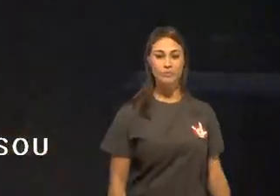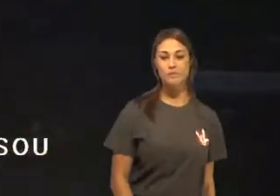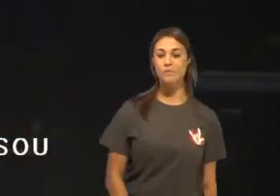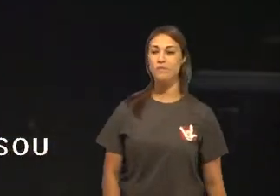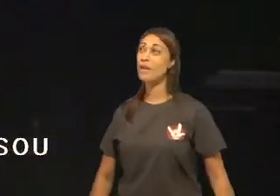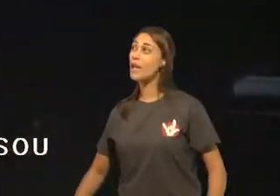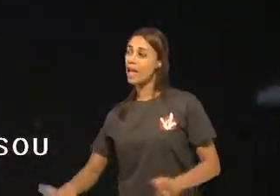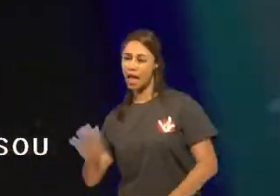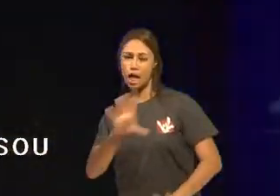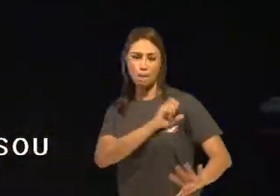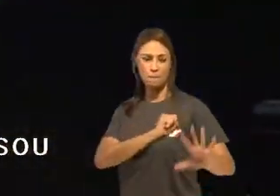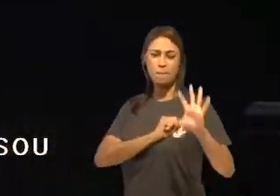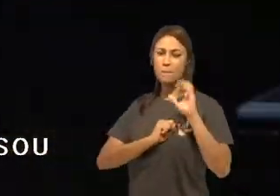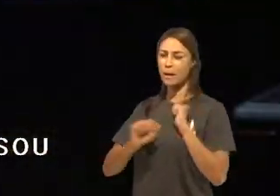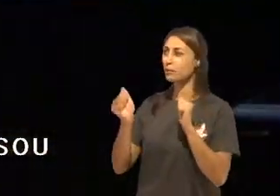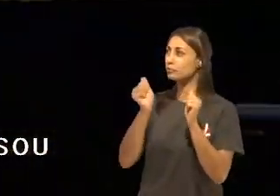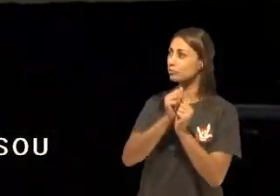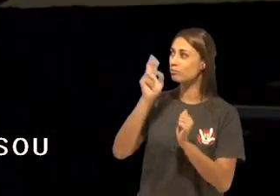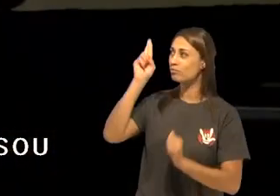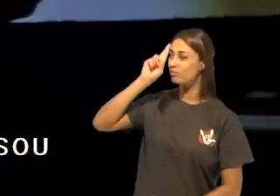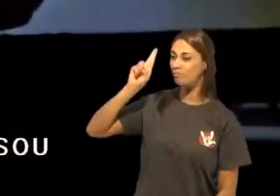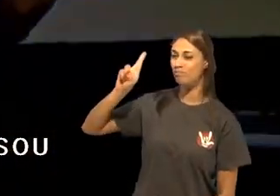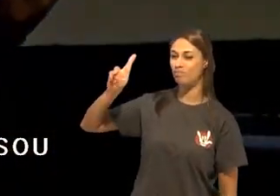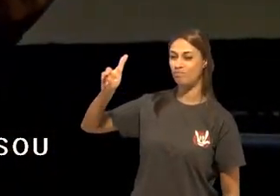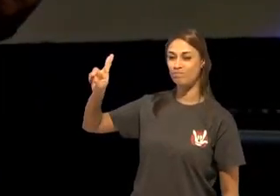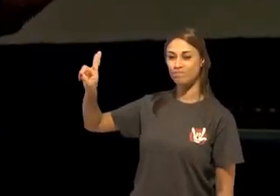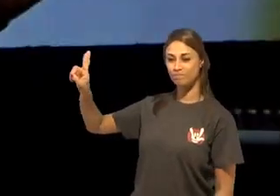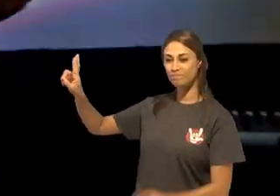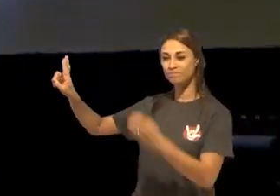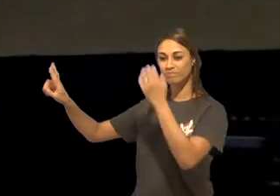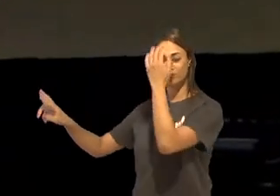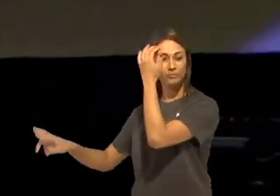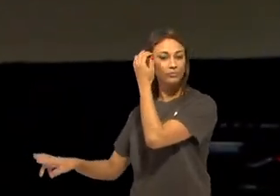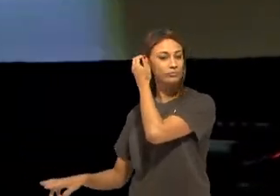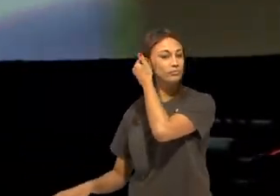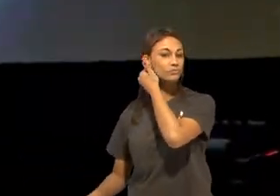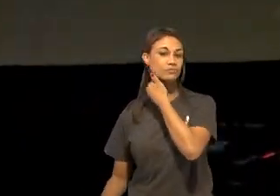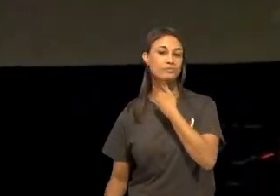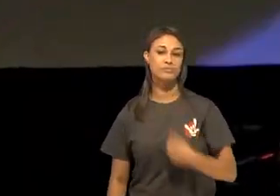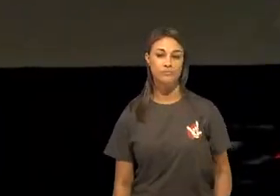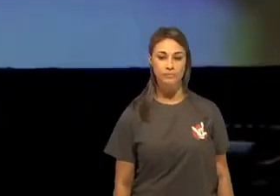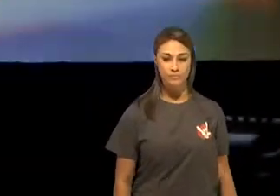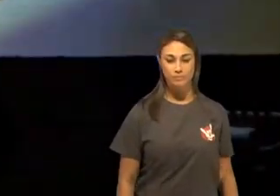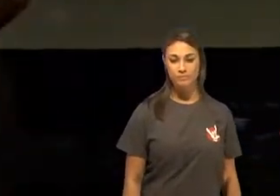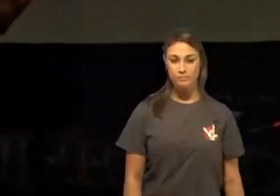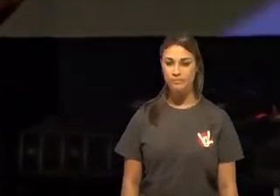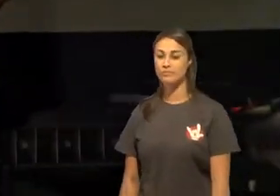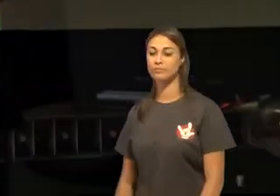Coerente no meu Senhor. Lá em cima. Ah,